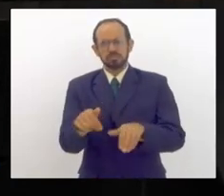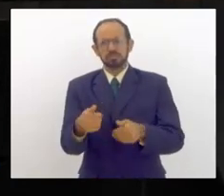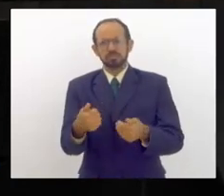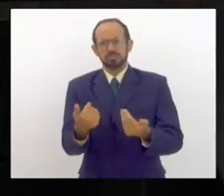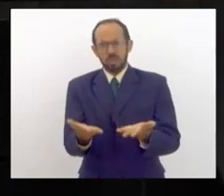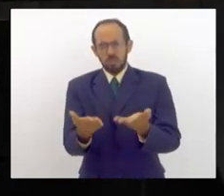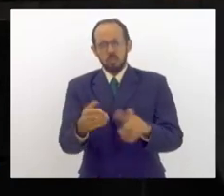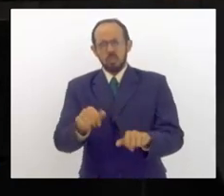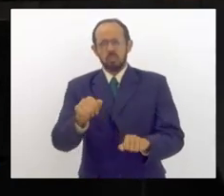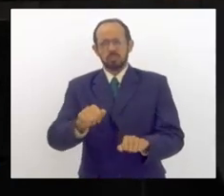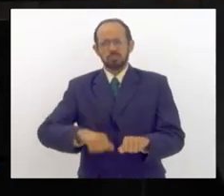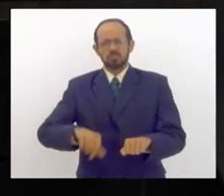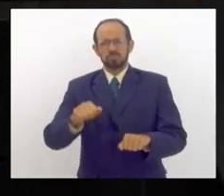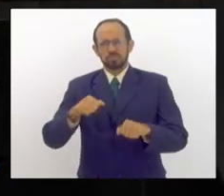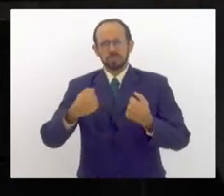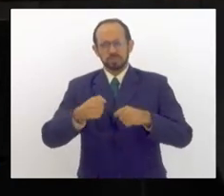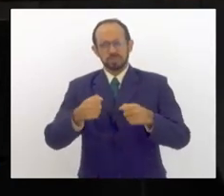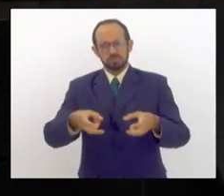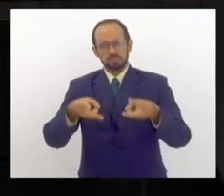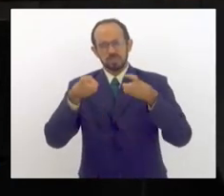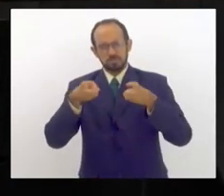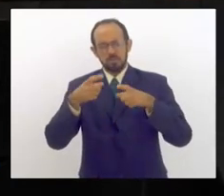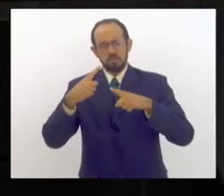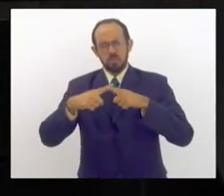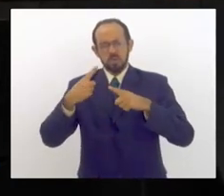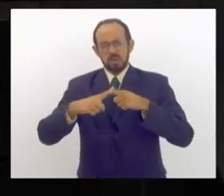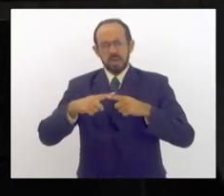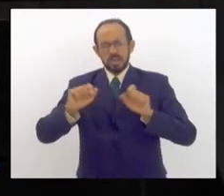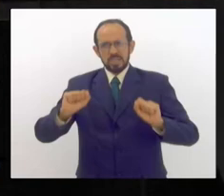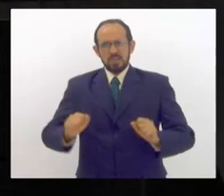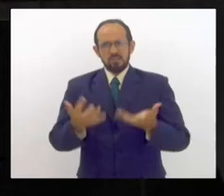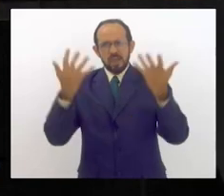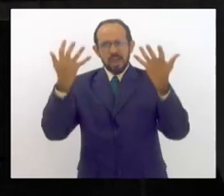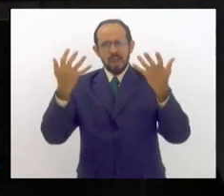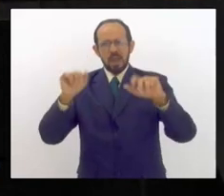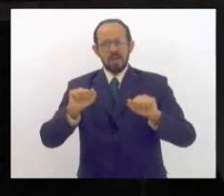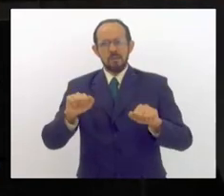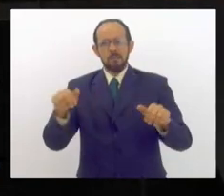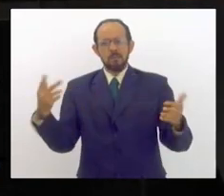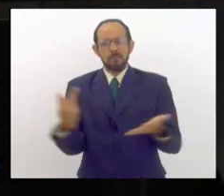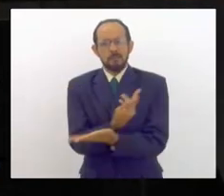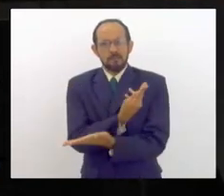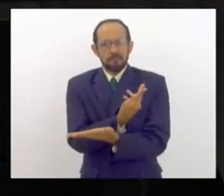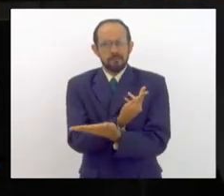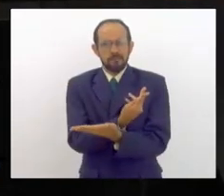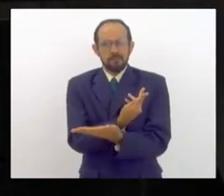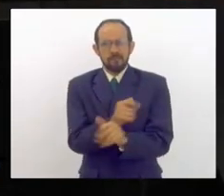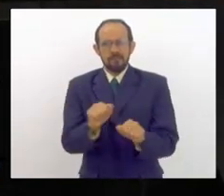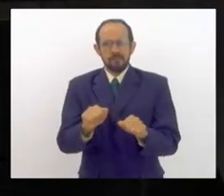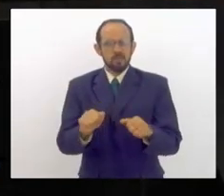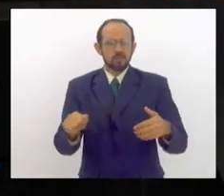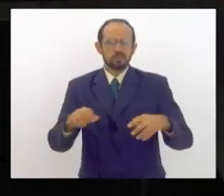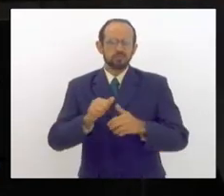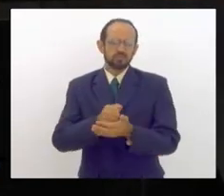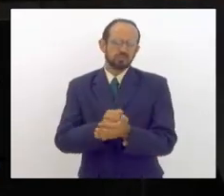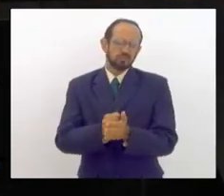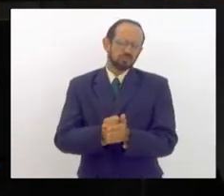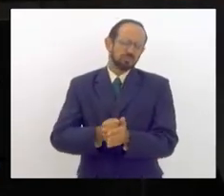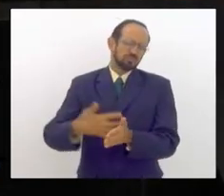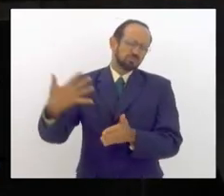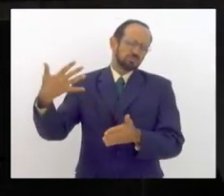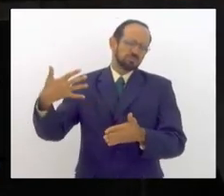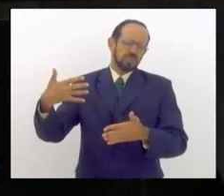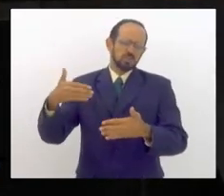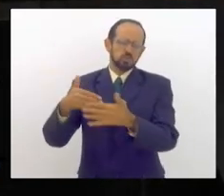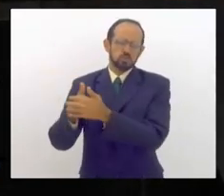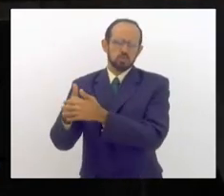só olhar, porque essa grande festa ela acontece também no bojo de grandes omissões, seja pela prefeitura do